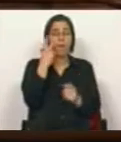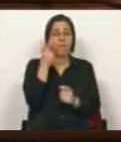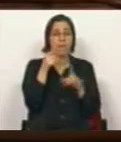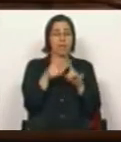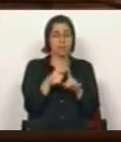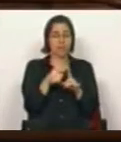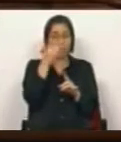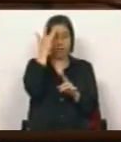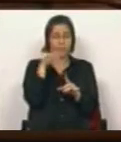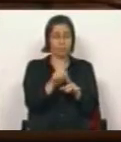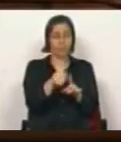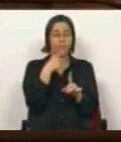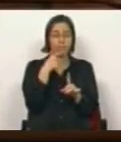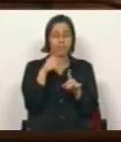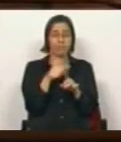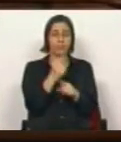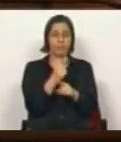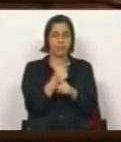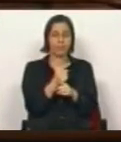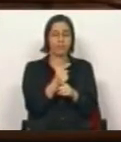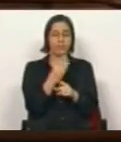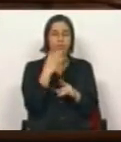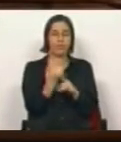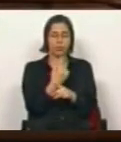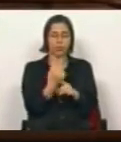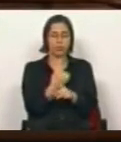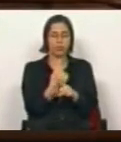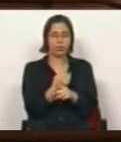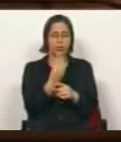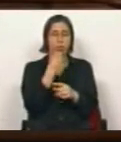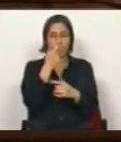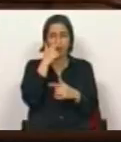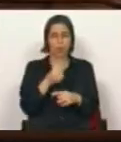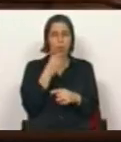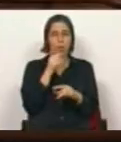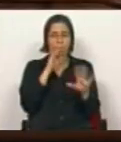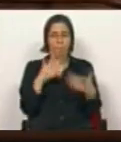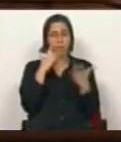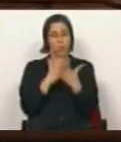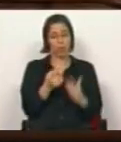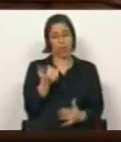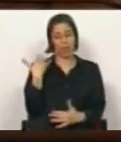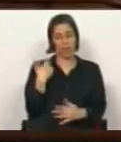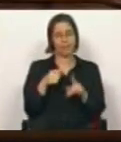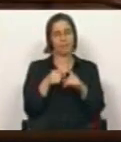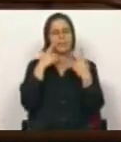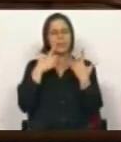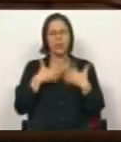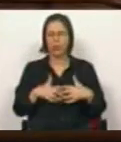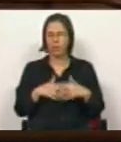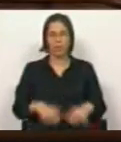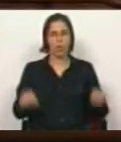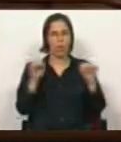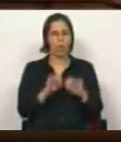vivos que facilmente chegam também a produtos alimentares para consumo humano. Estudos recentes não deixam